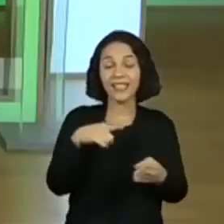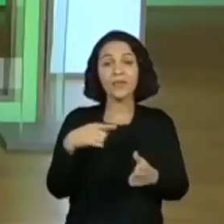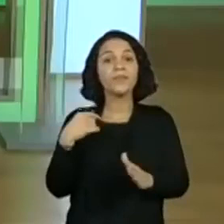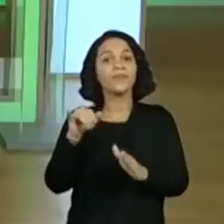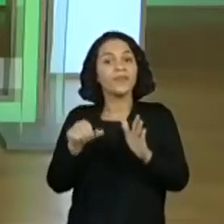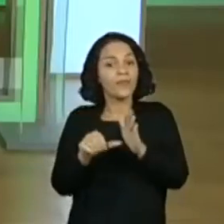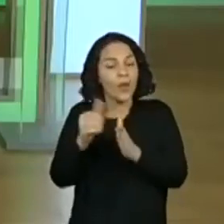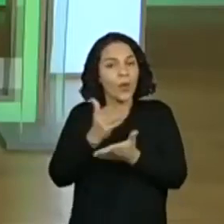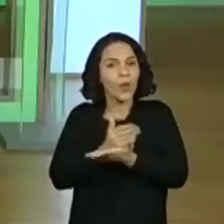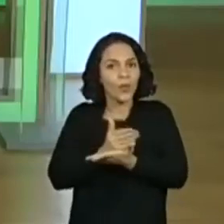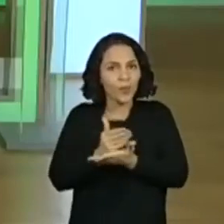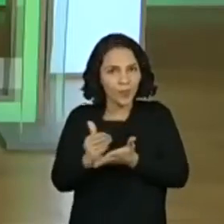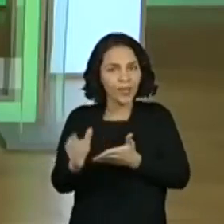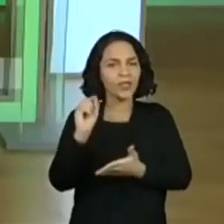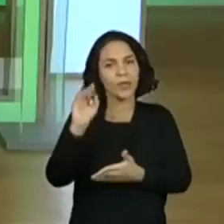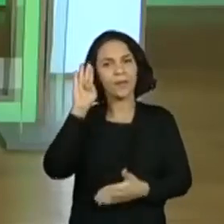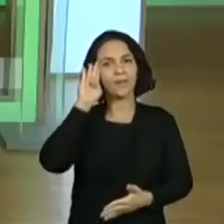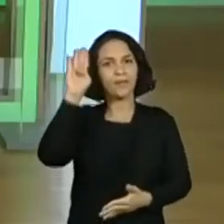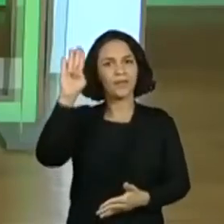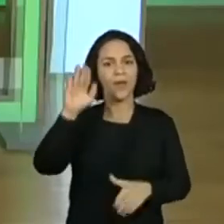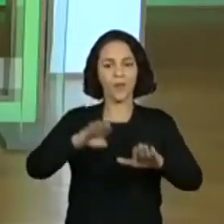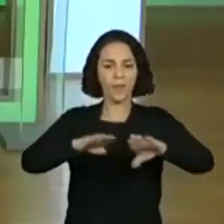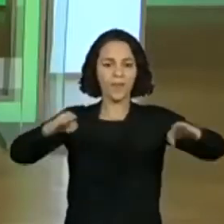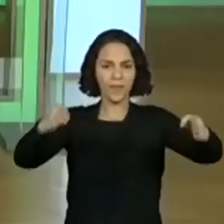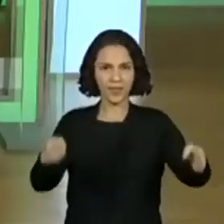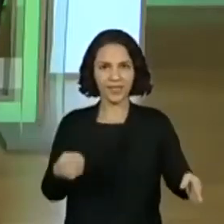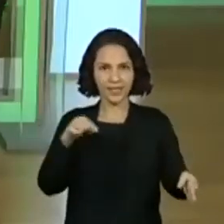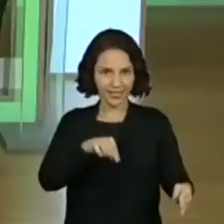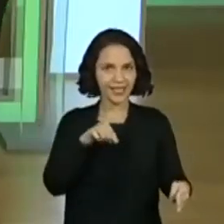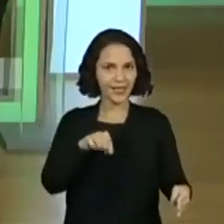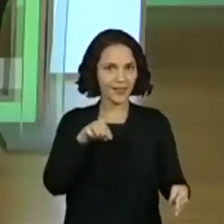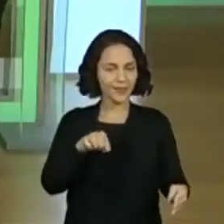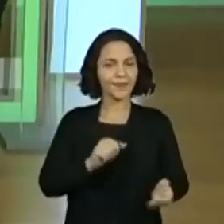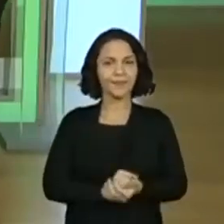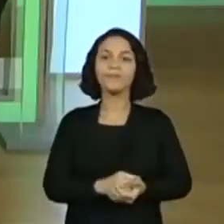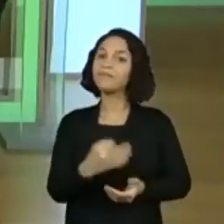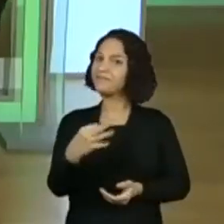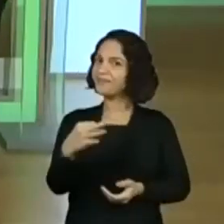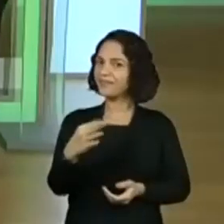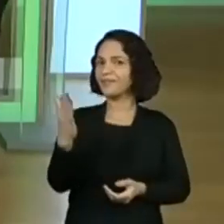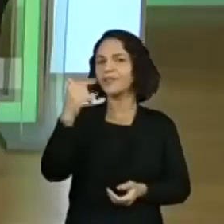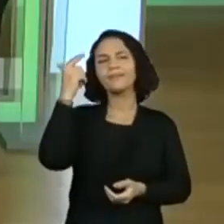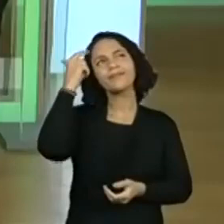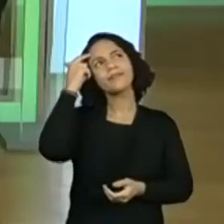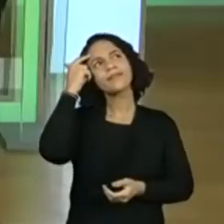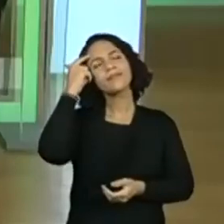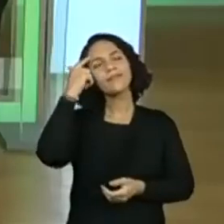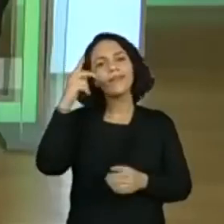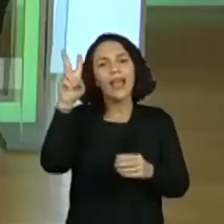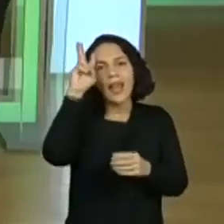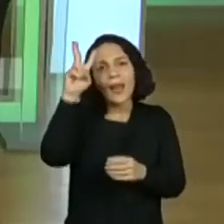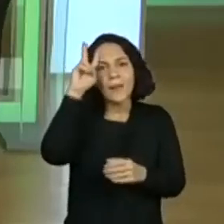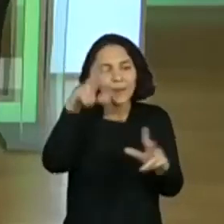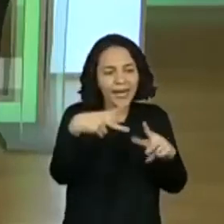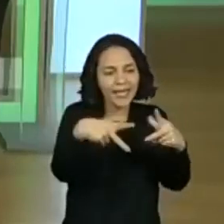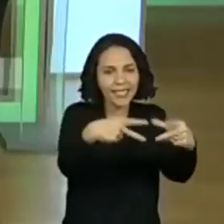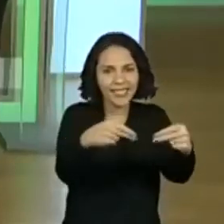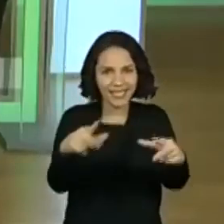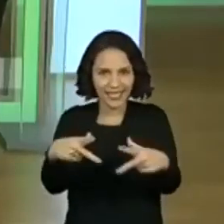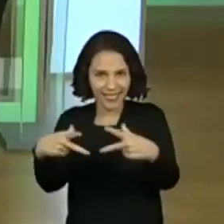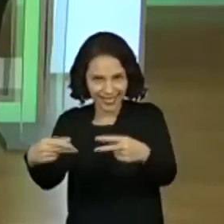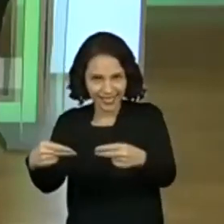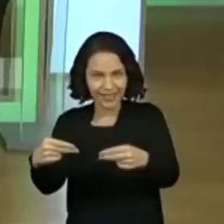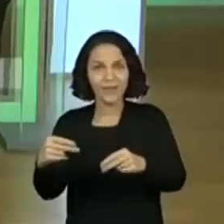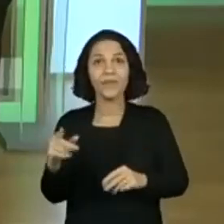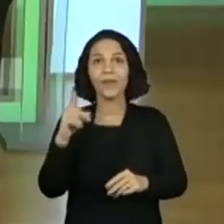primeira situação vamos falar da mesa principal, não é, professor Joelson? Vamos sim. E vamos pensar nas lembrancinhas. Então,